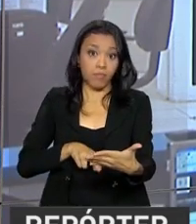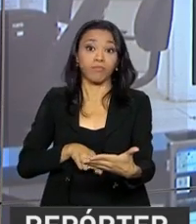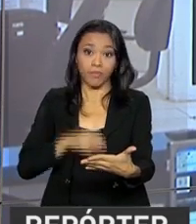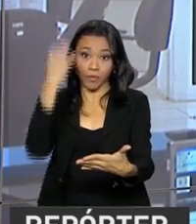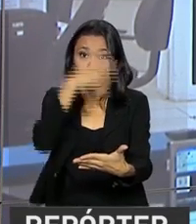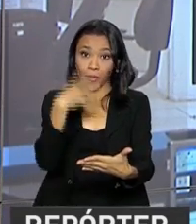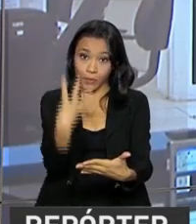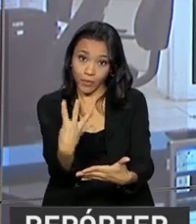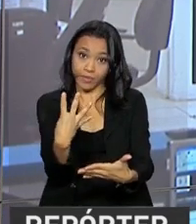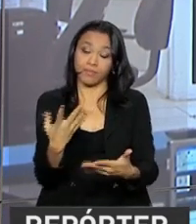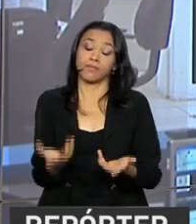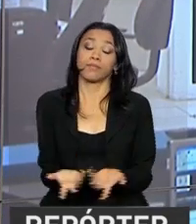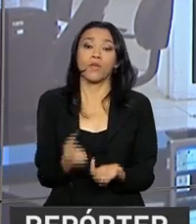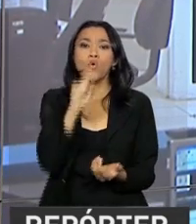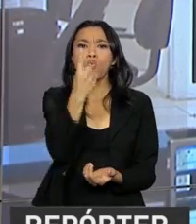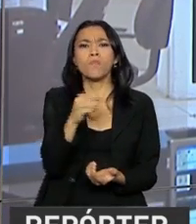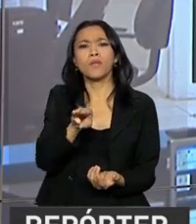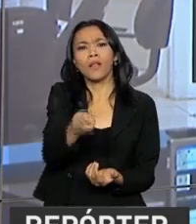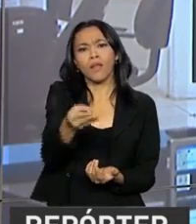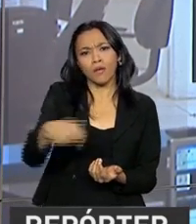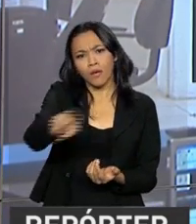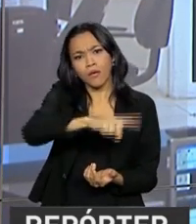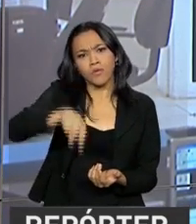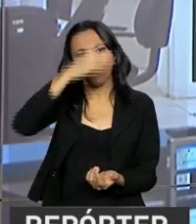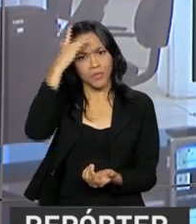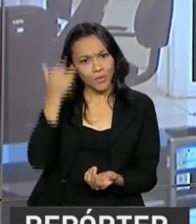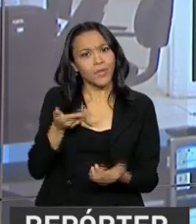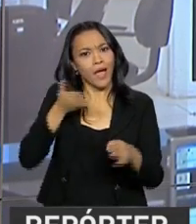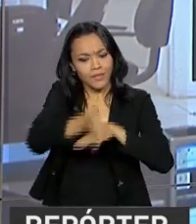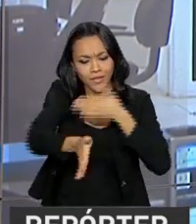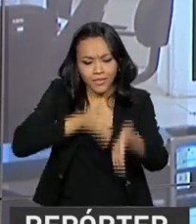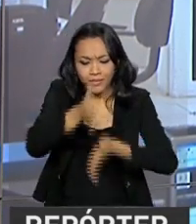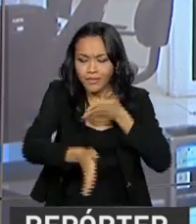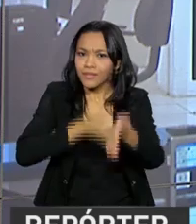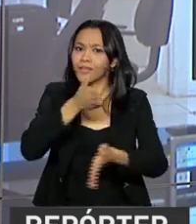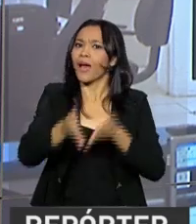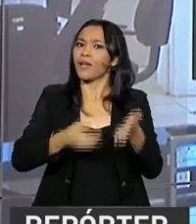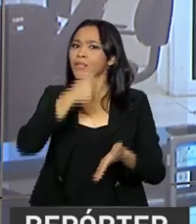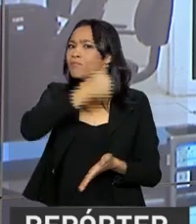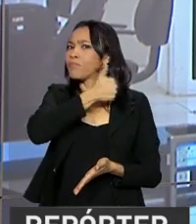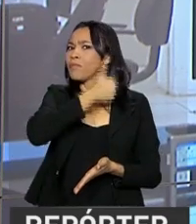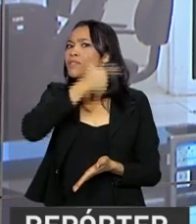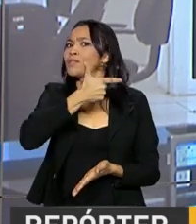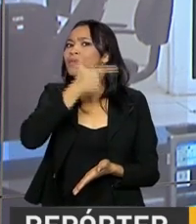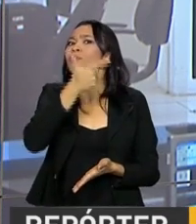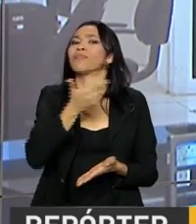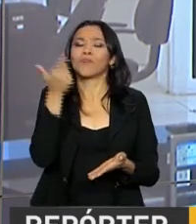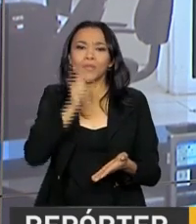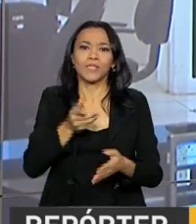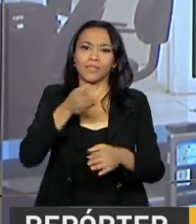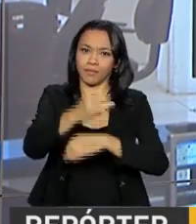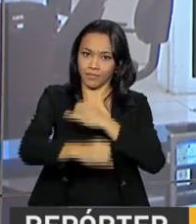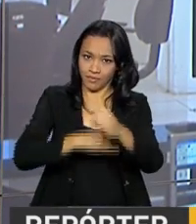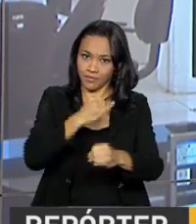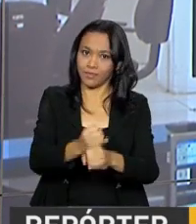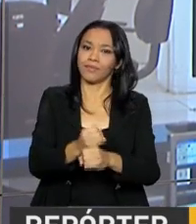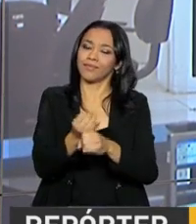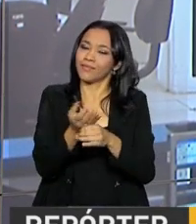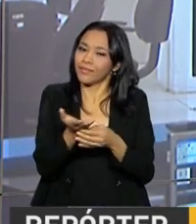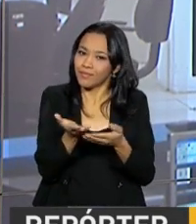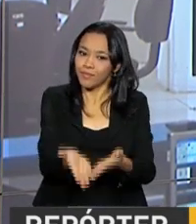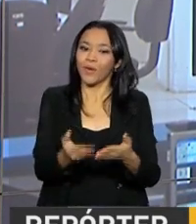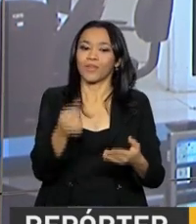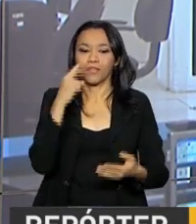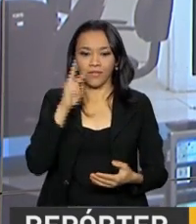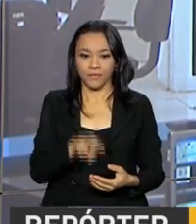4 horas mais de 1 milhão de pessoas acessaram as duas primeiras edições todos os detalhes estão aí no